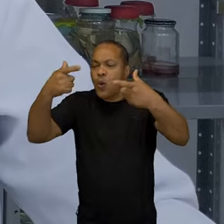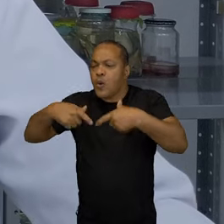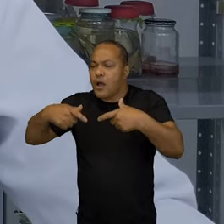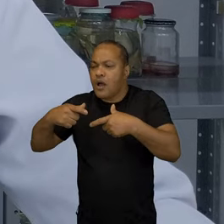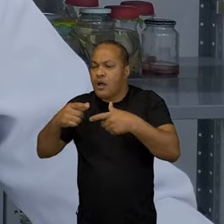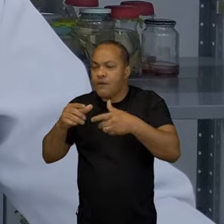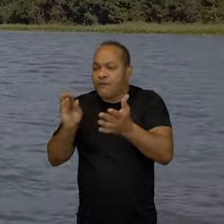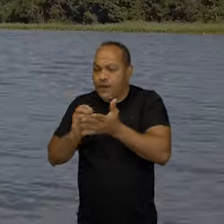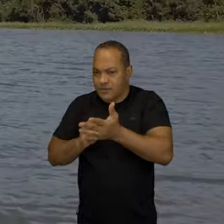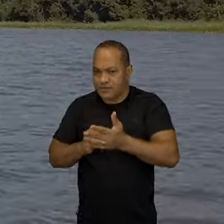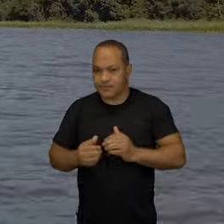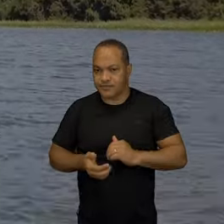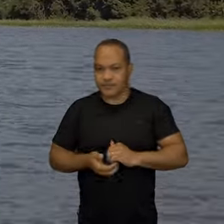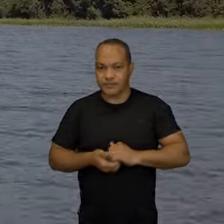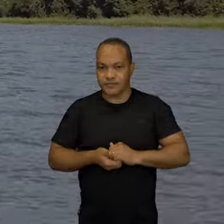determinado ecossistema.